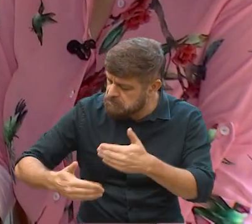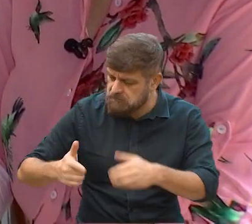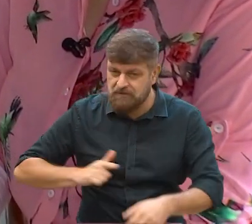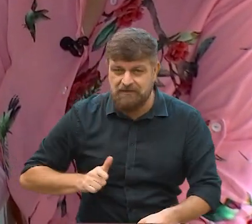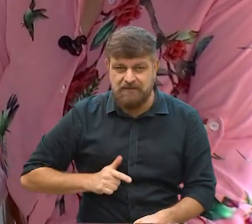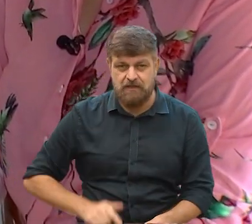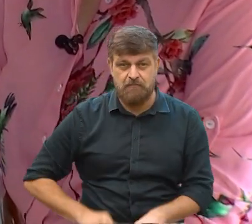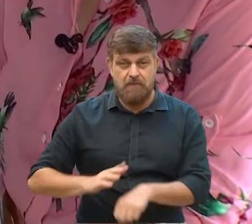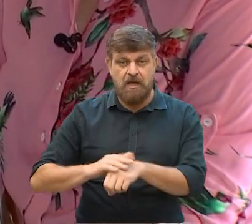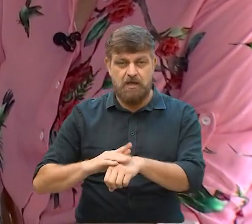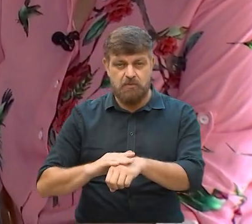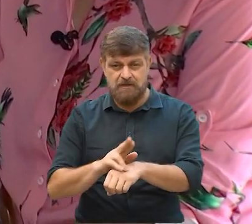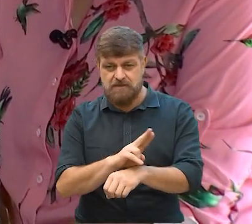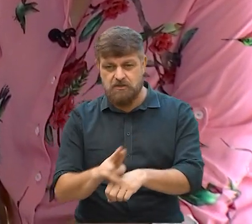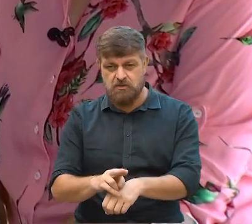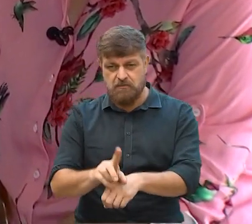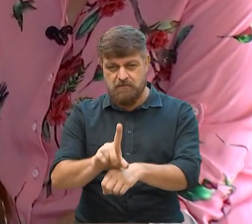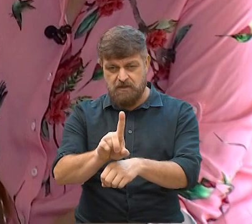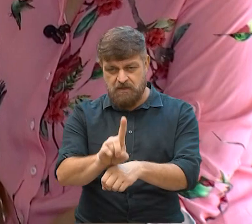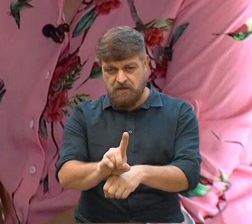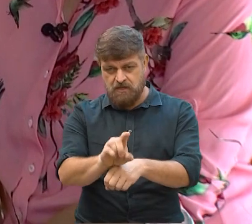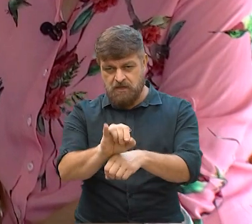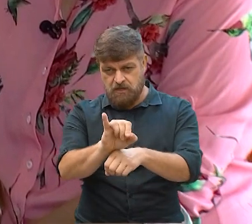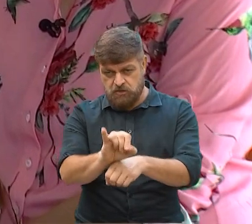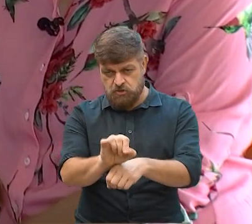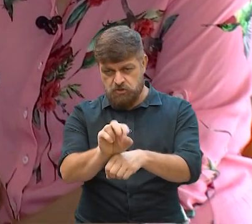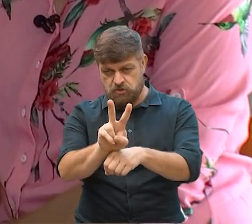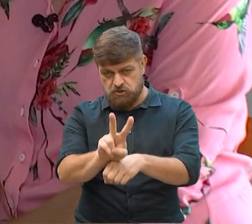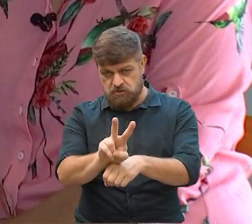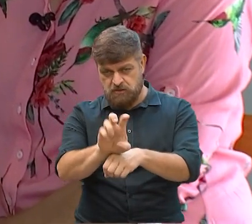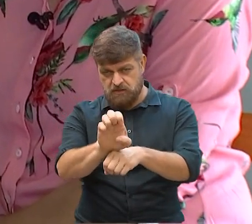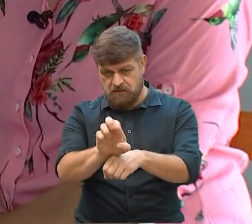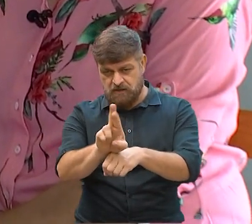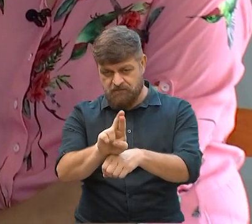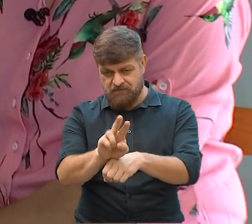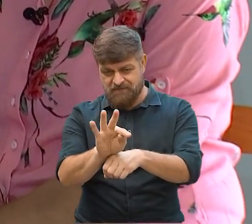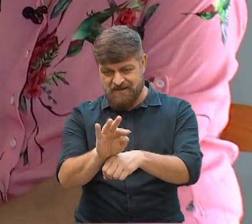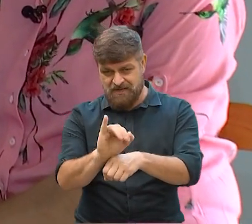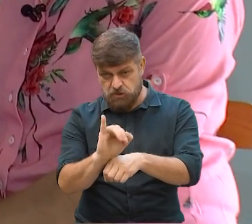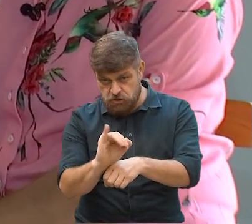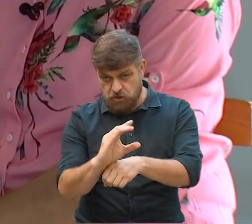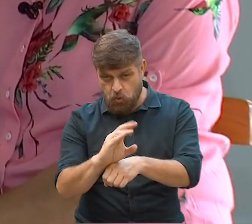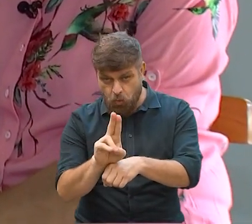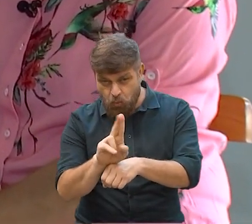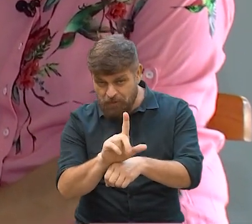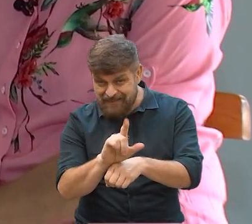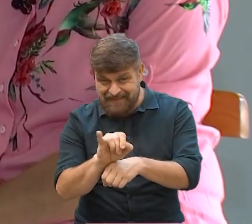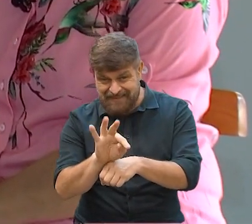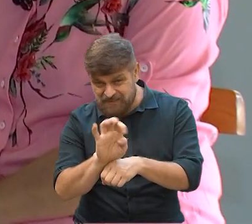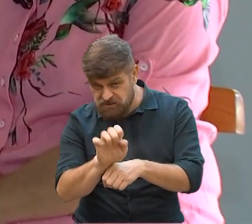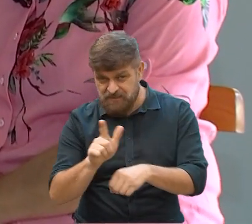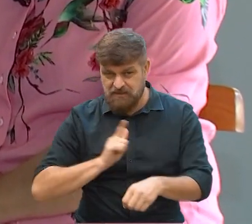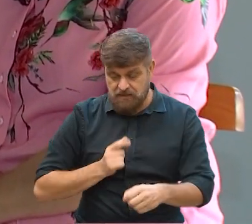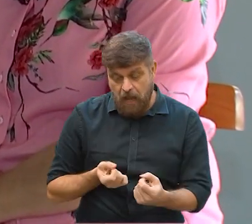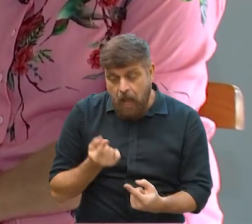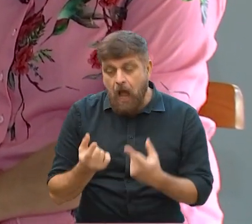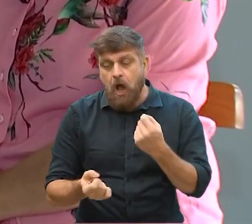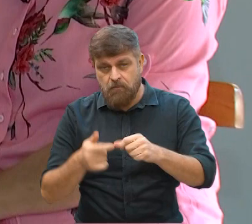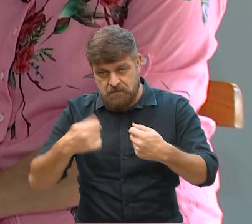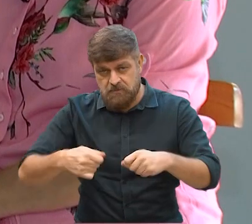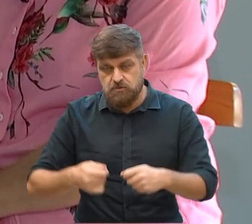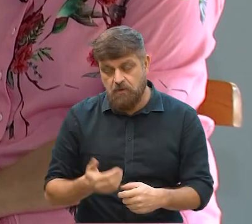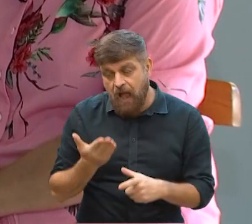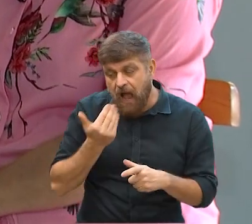causar diverticulite. Então, por isso que quem tem divertículos não precisa fazer tratamento nenhum, a não ser algumas